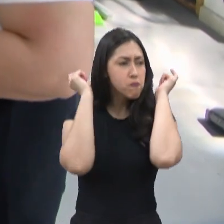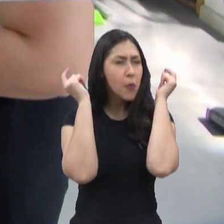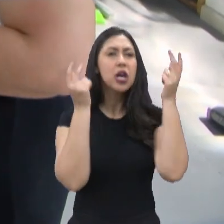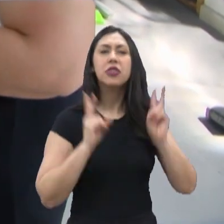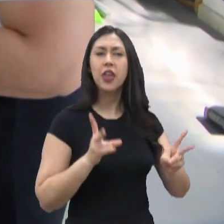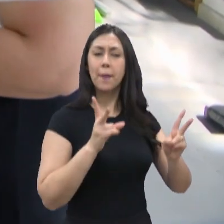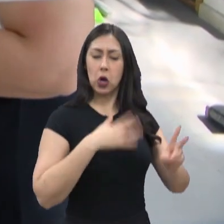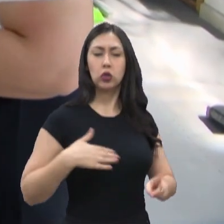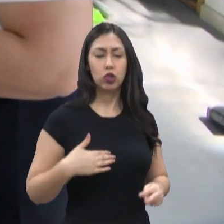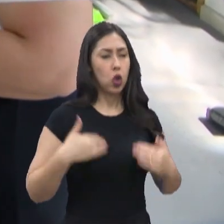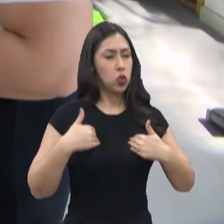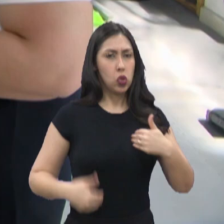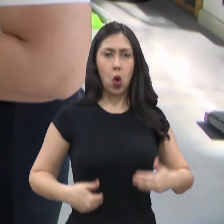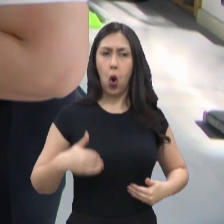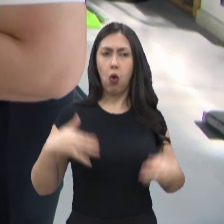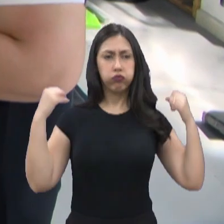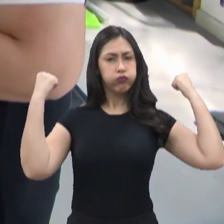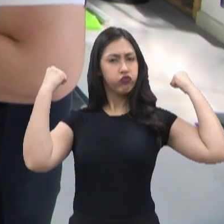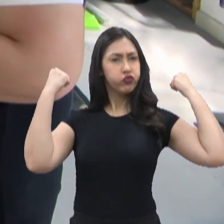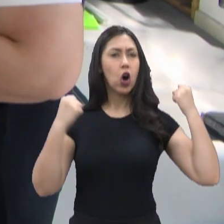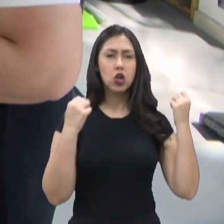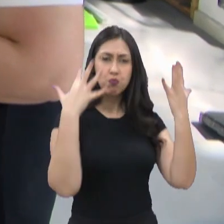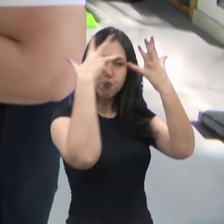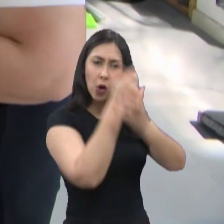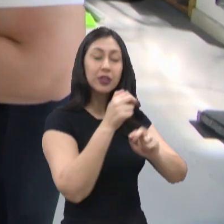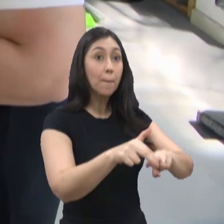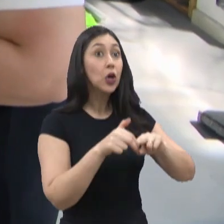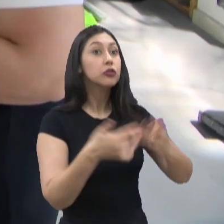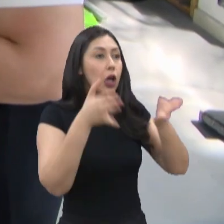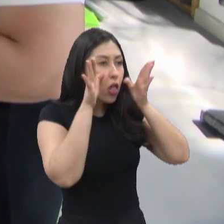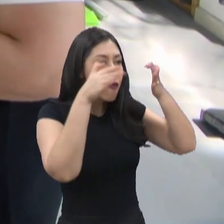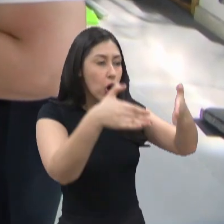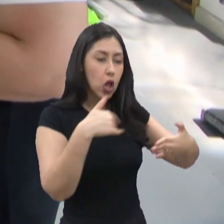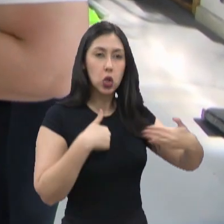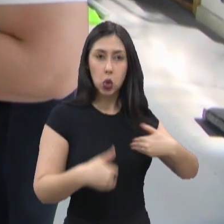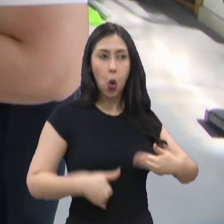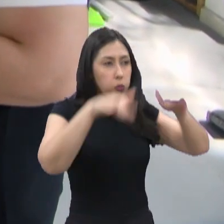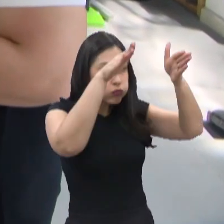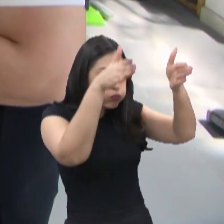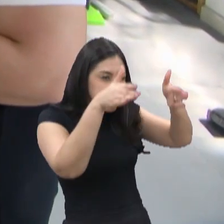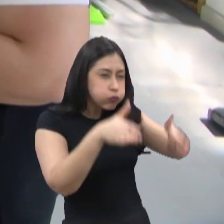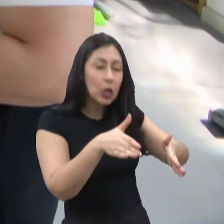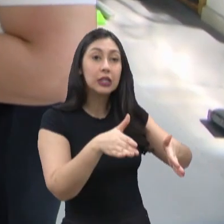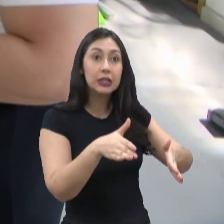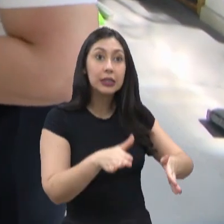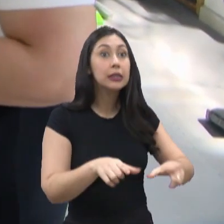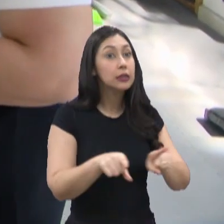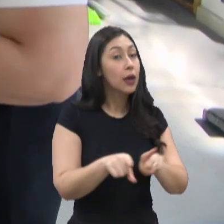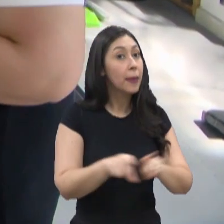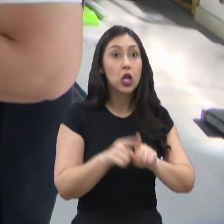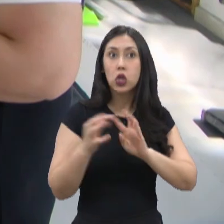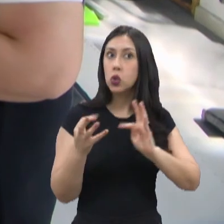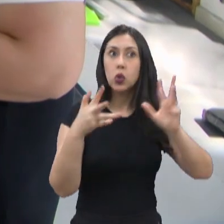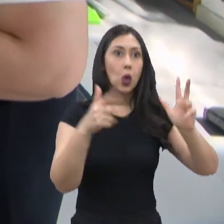beleza. Então a calistenia ela era usada para esse fim mais estético. Assim como se você for analisar toda e qualquer atividade